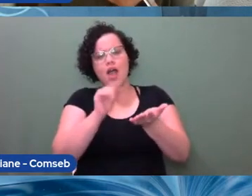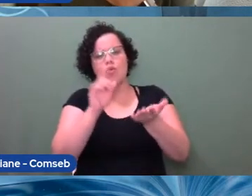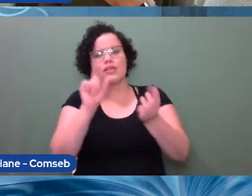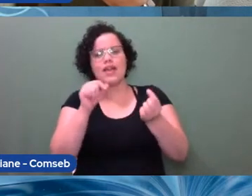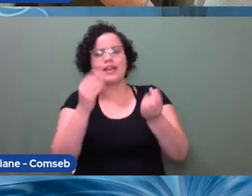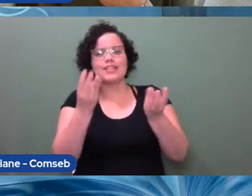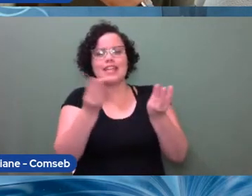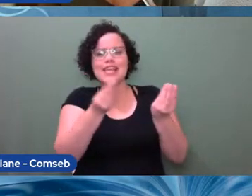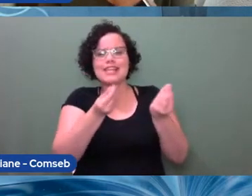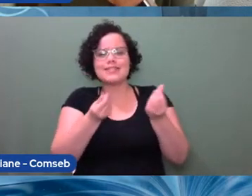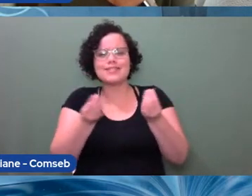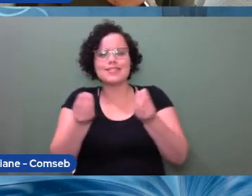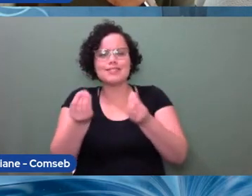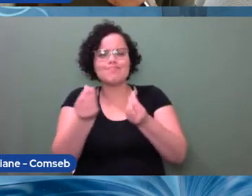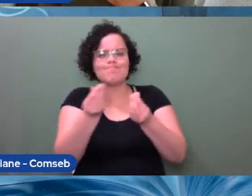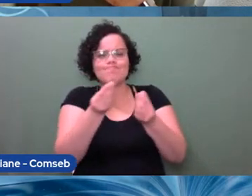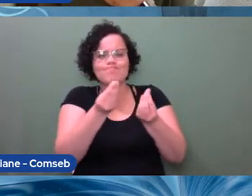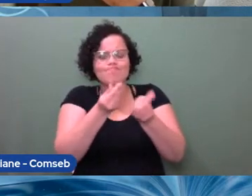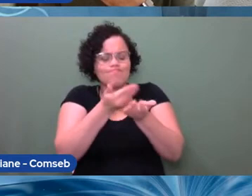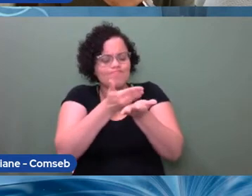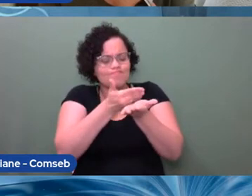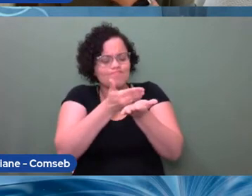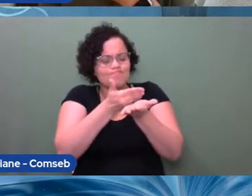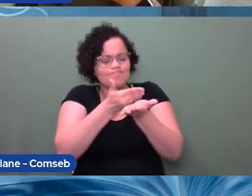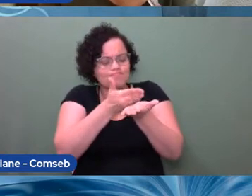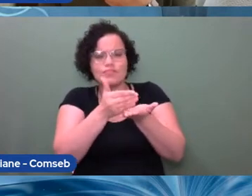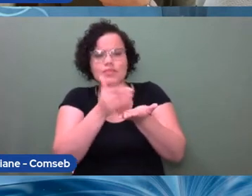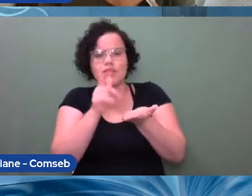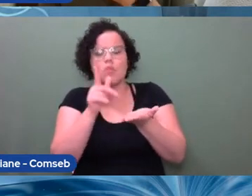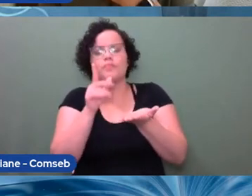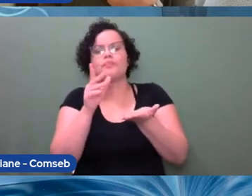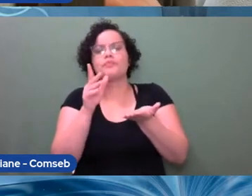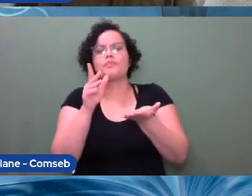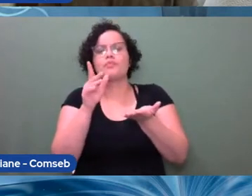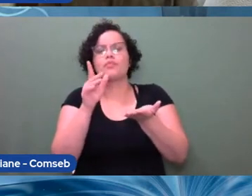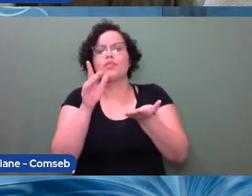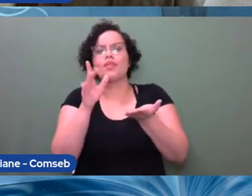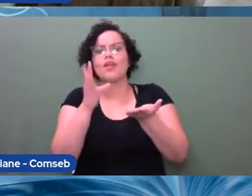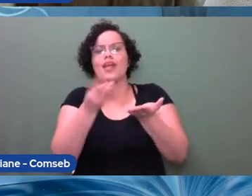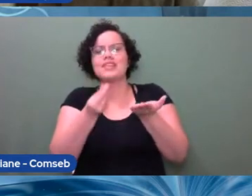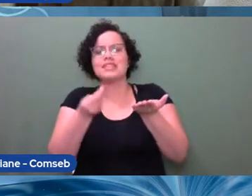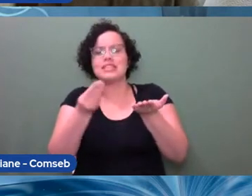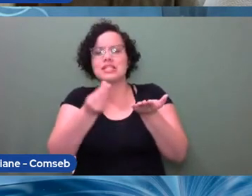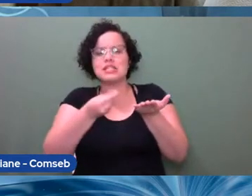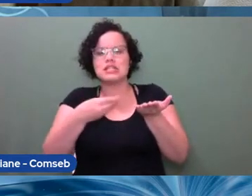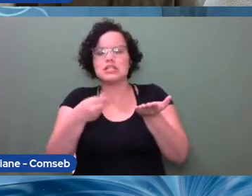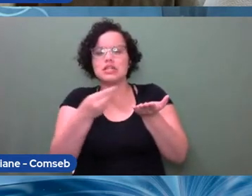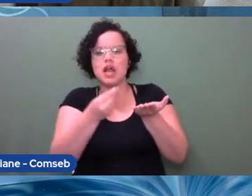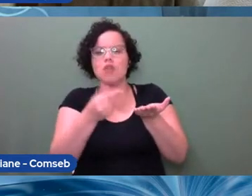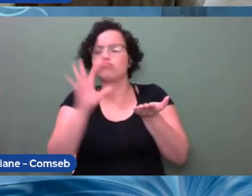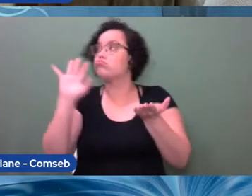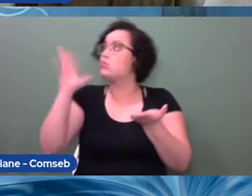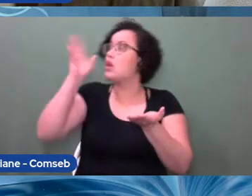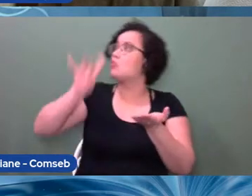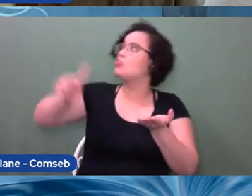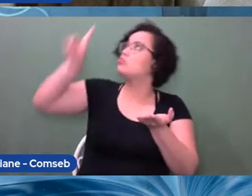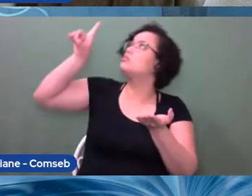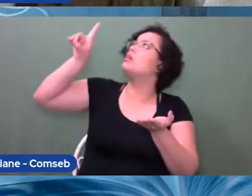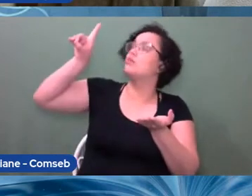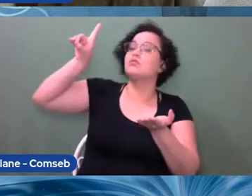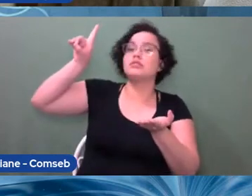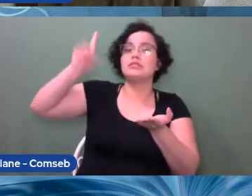essencial. Então, o princípio inteligente é algo essencial, criado por Deus, que tem a